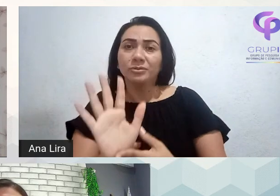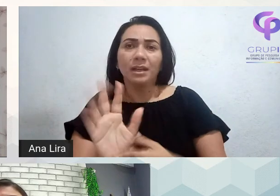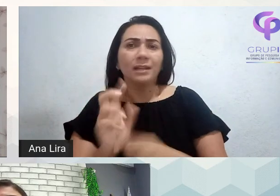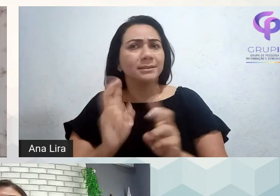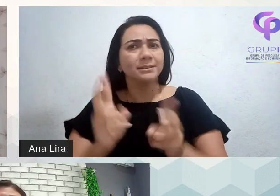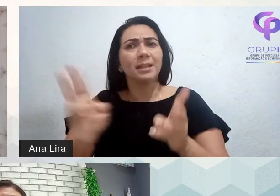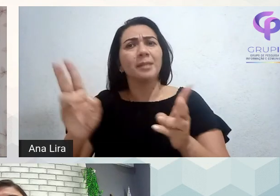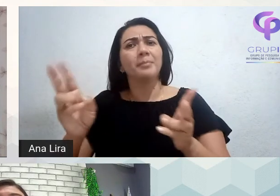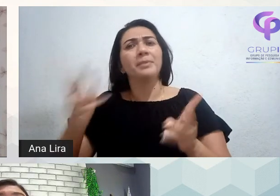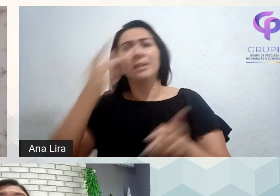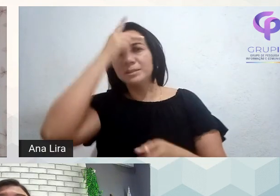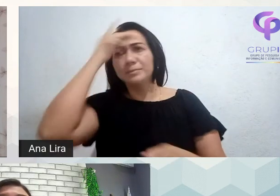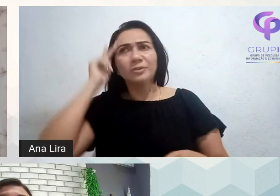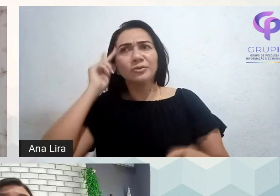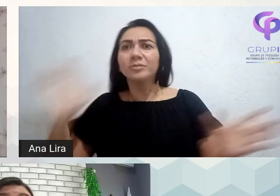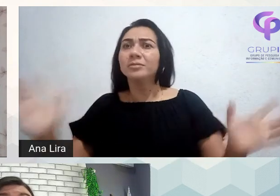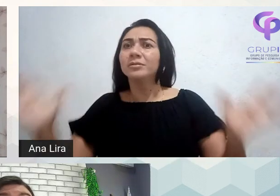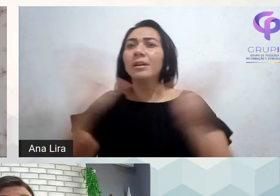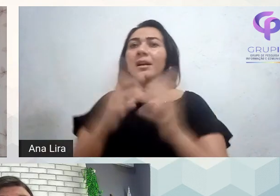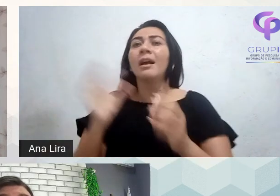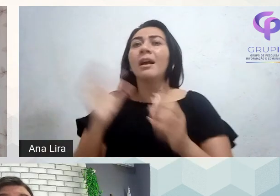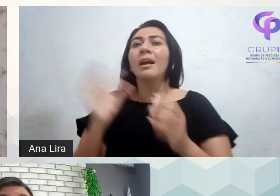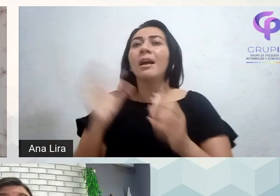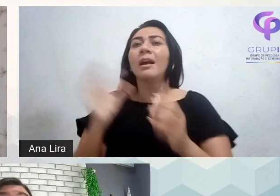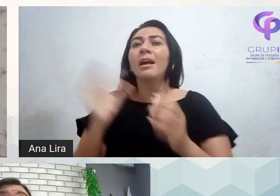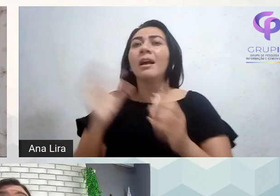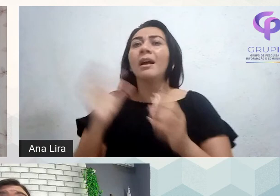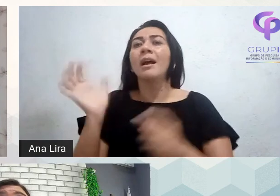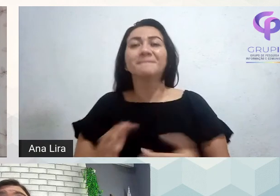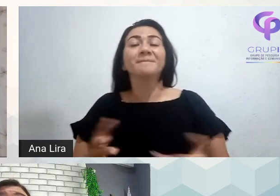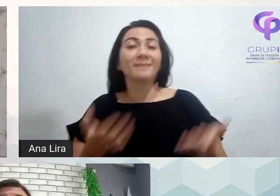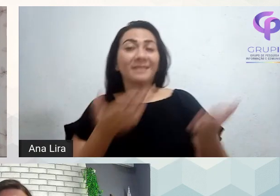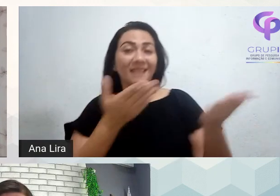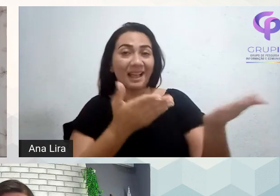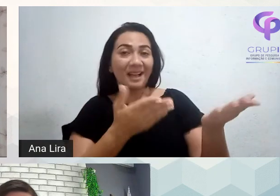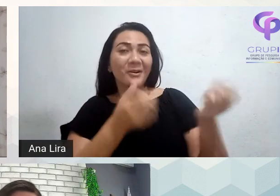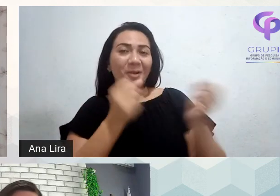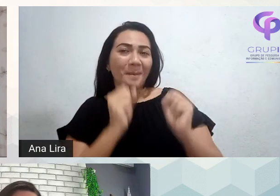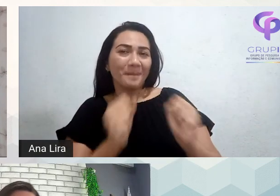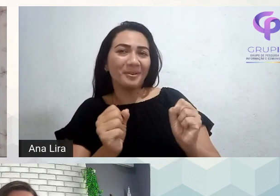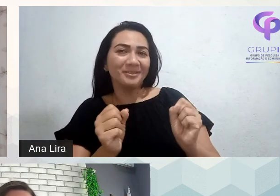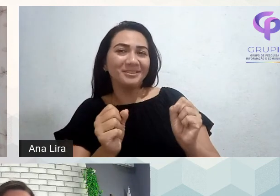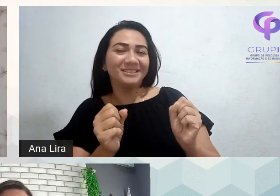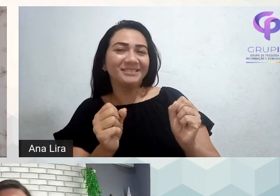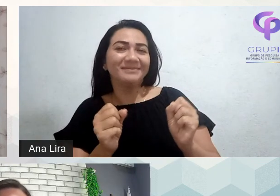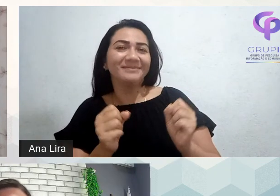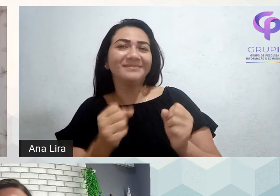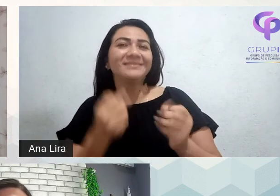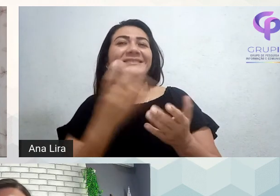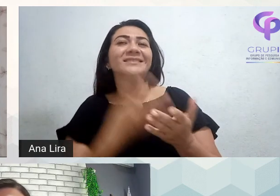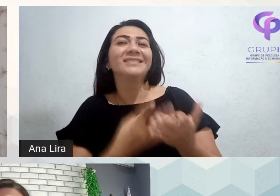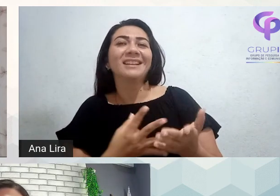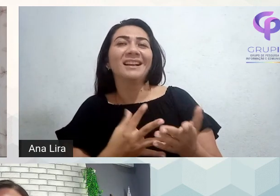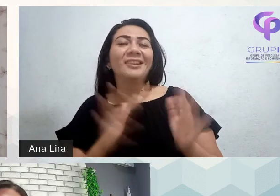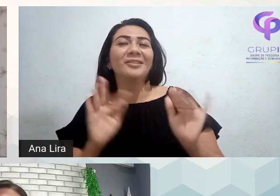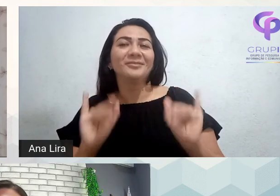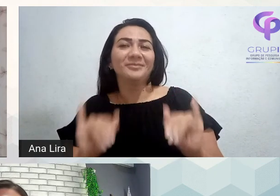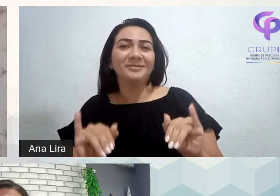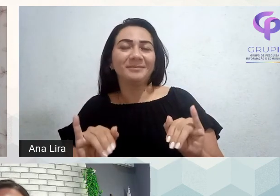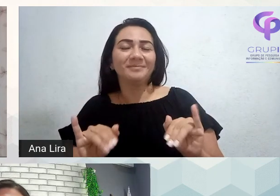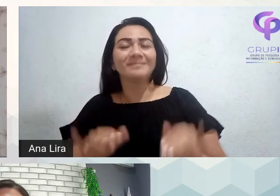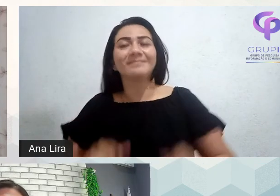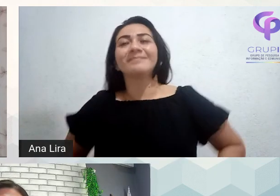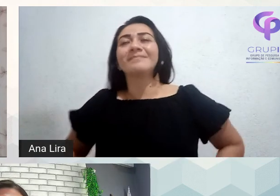sociedade. Então, eu passo a palavra para você, para suas considerações finais. O que eu posso dizer,